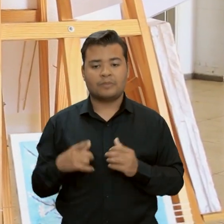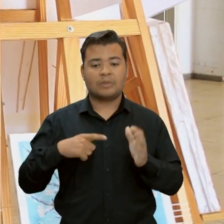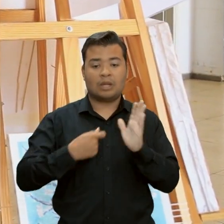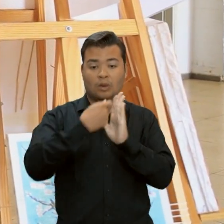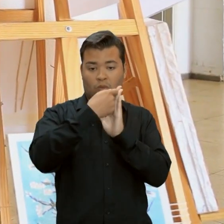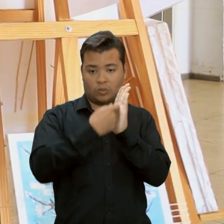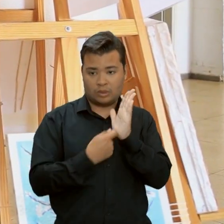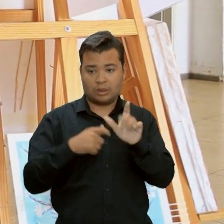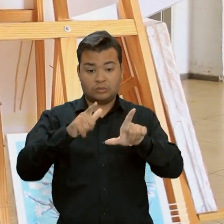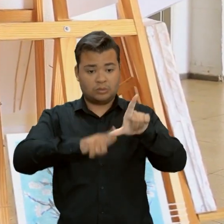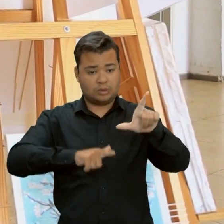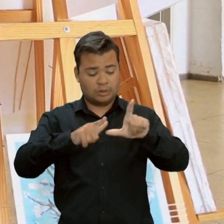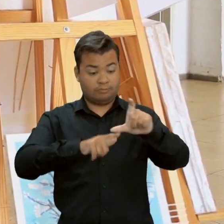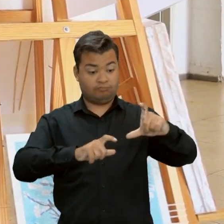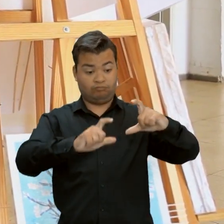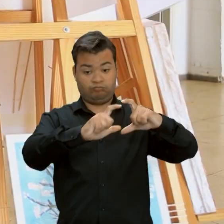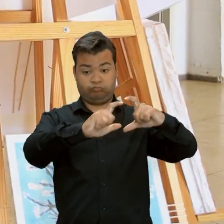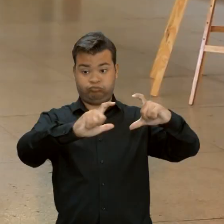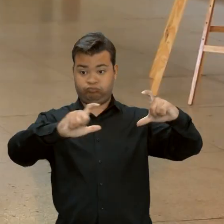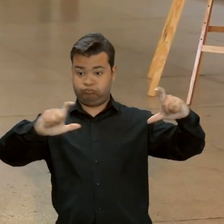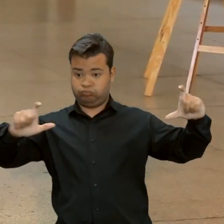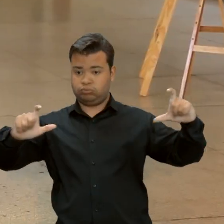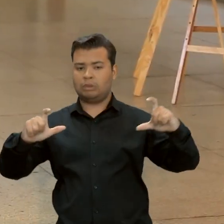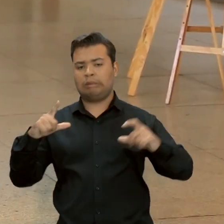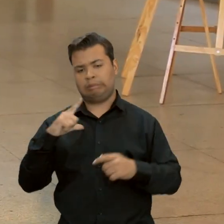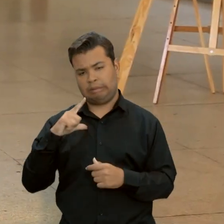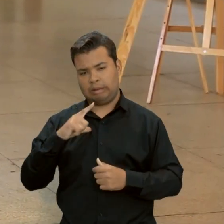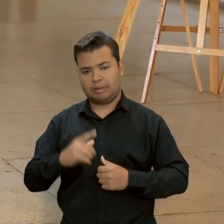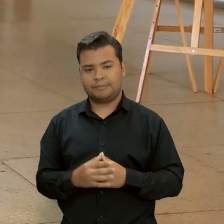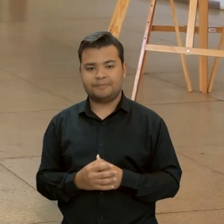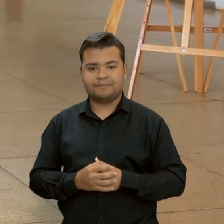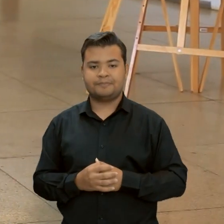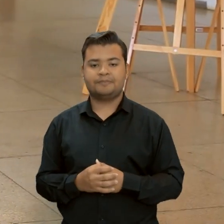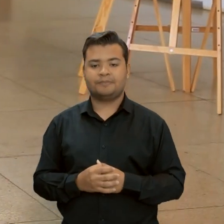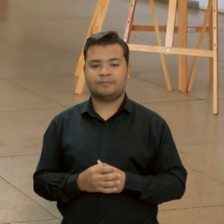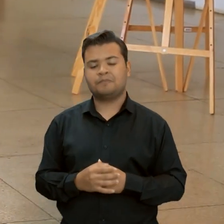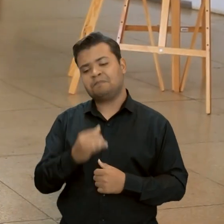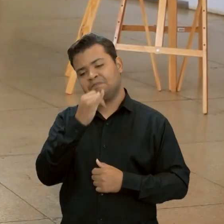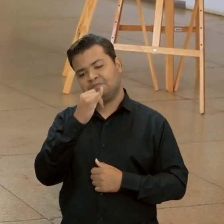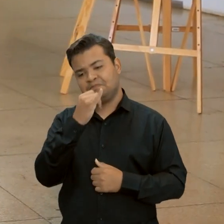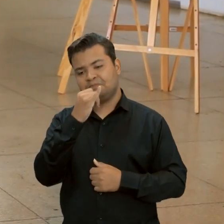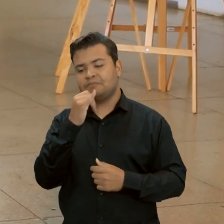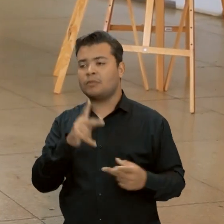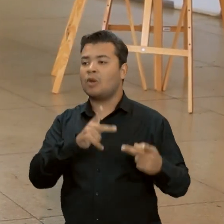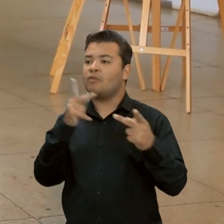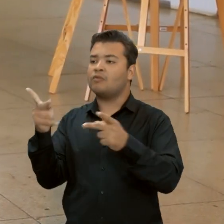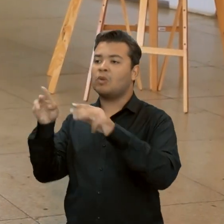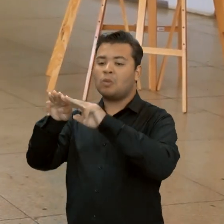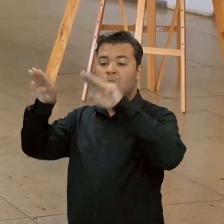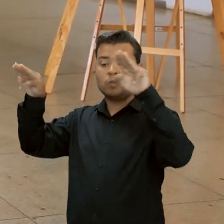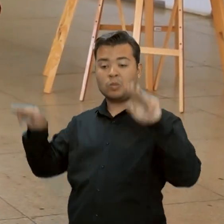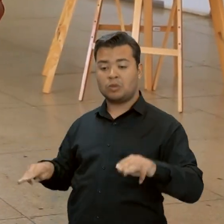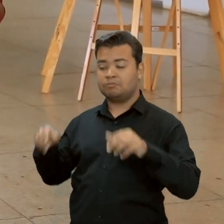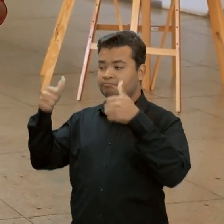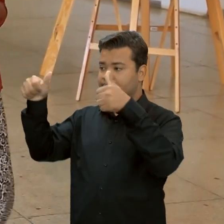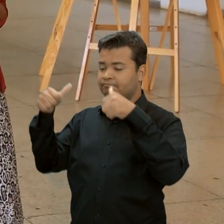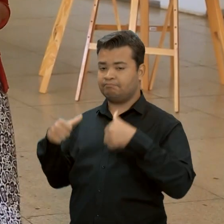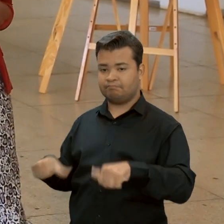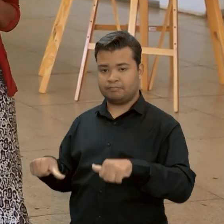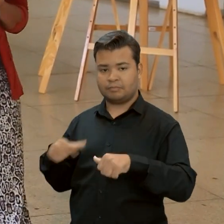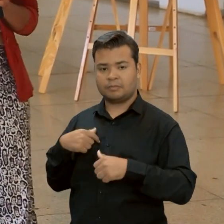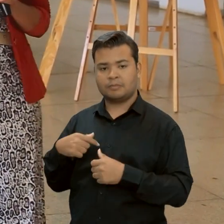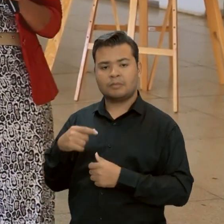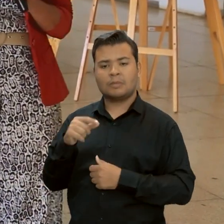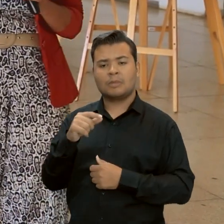letras maiores também fica disponível. Quando a gente vai no museu, numa exposição, a primeira orientação que a